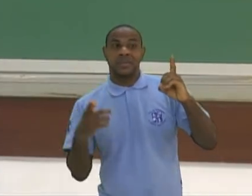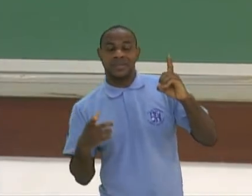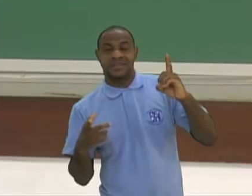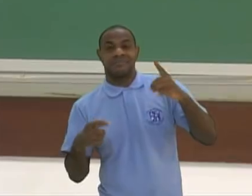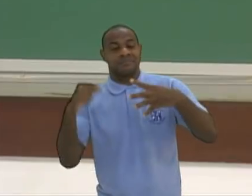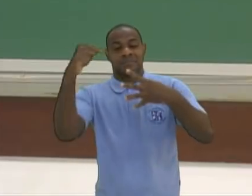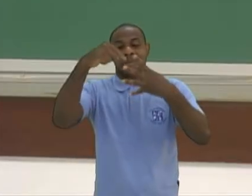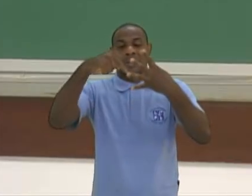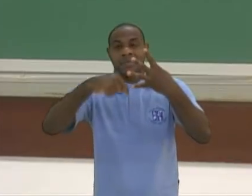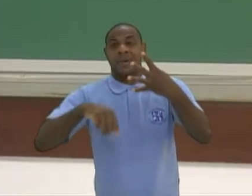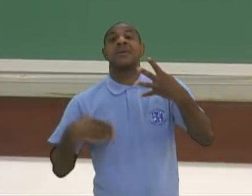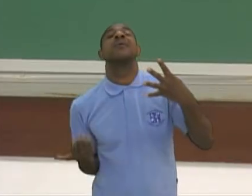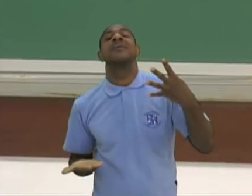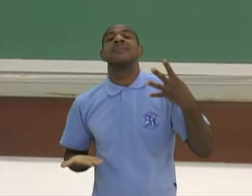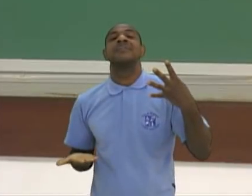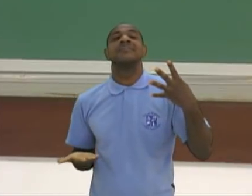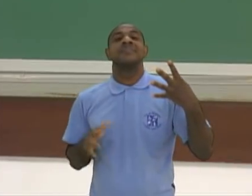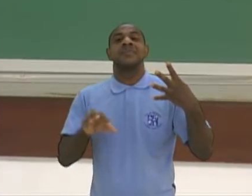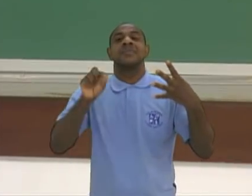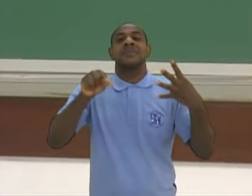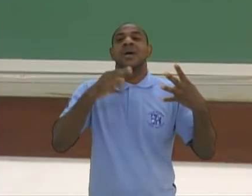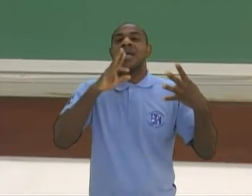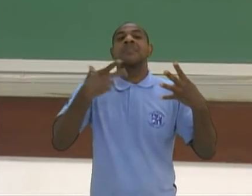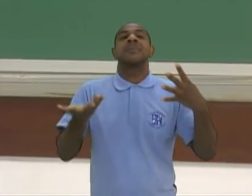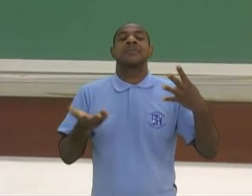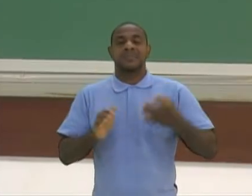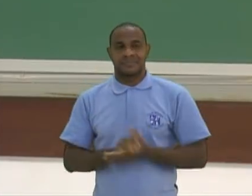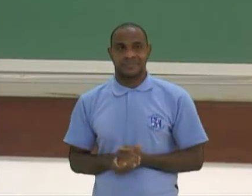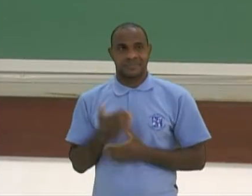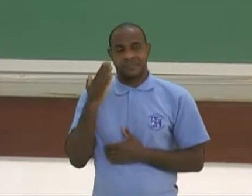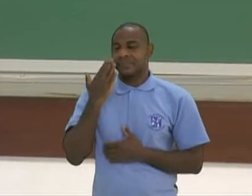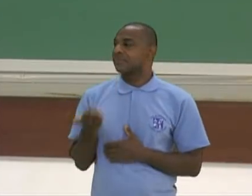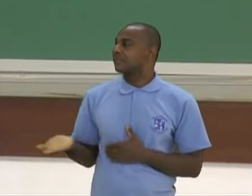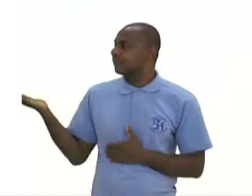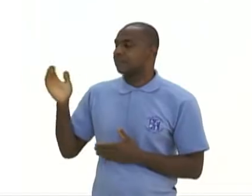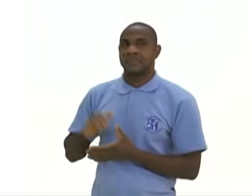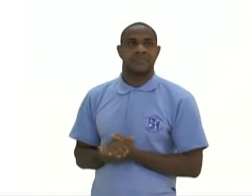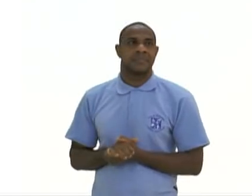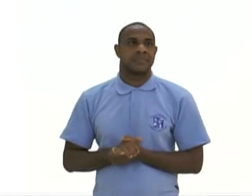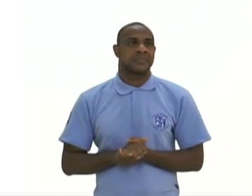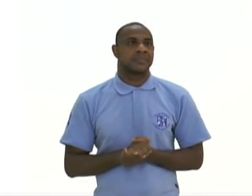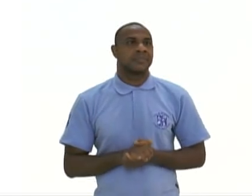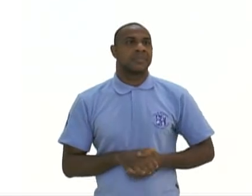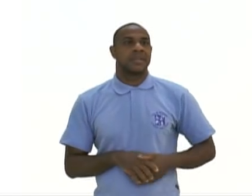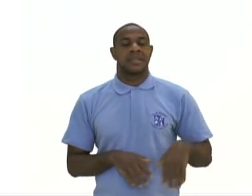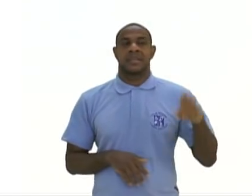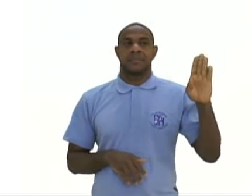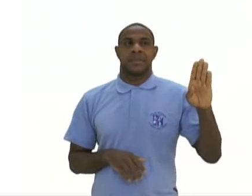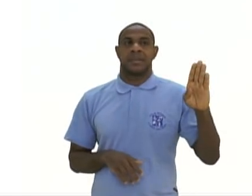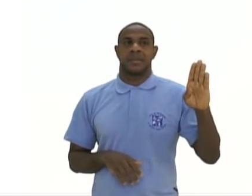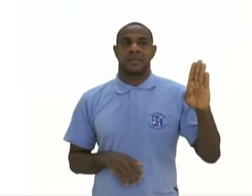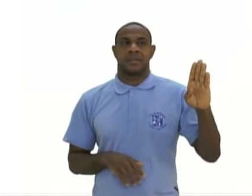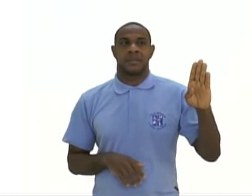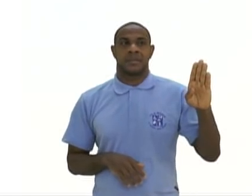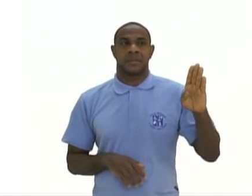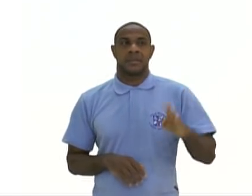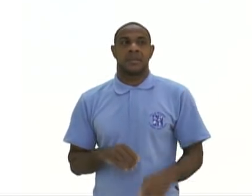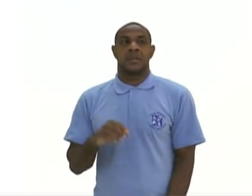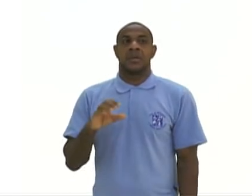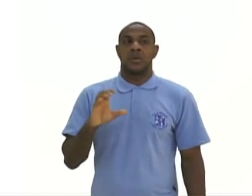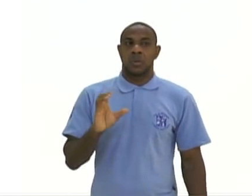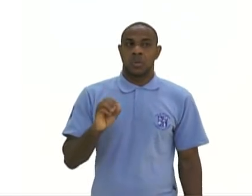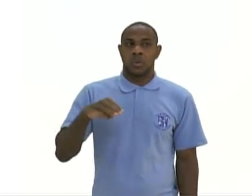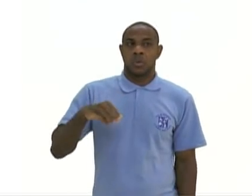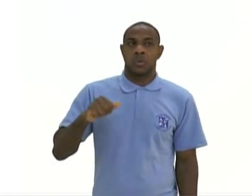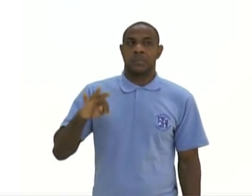letra A, B, C ou D, galerinha? Letra? Muito bem! É a letra B, comitatus. C,